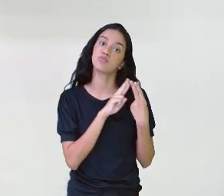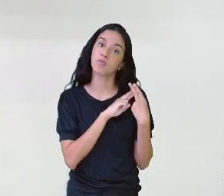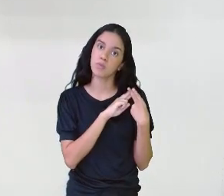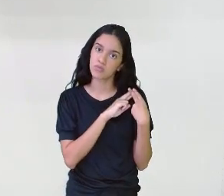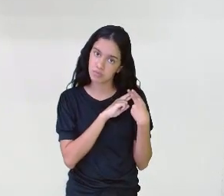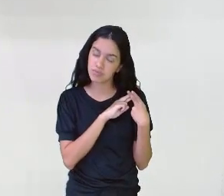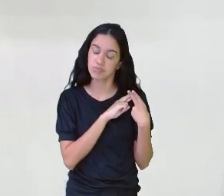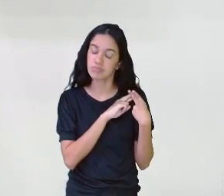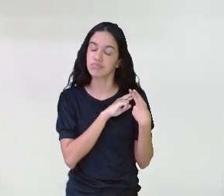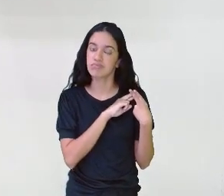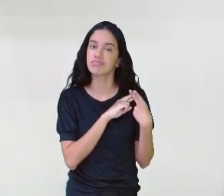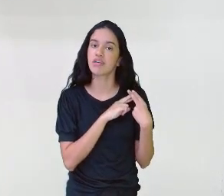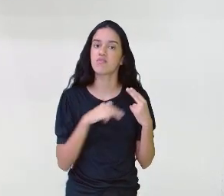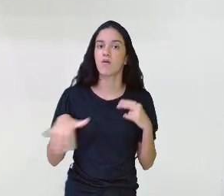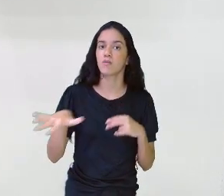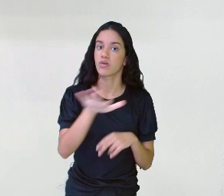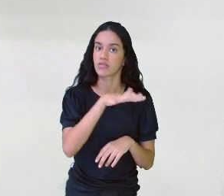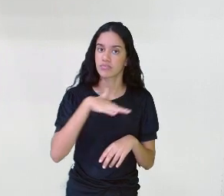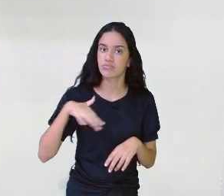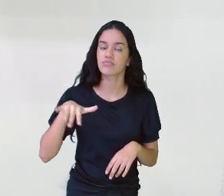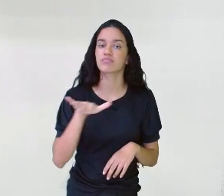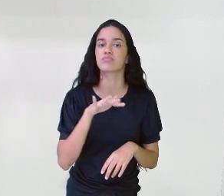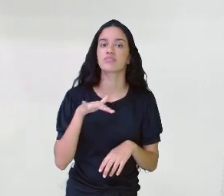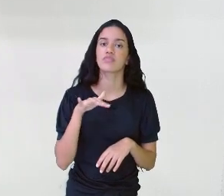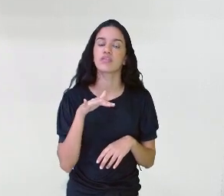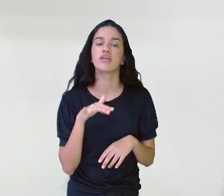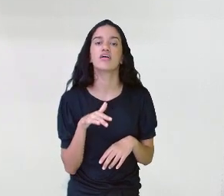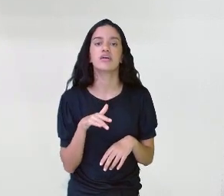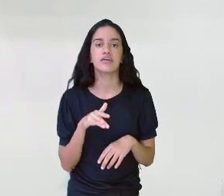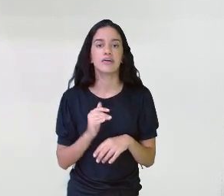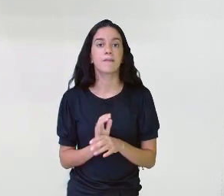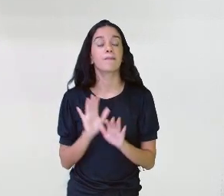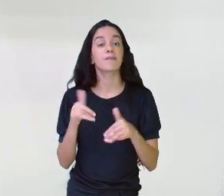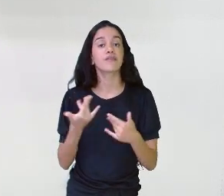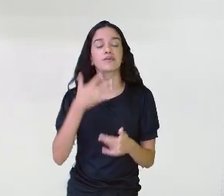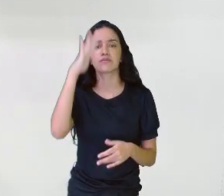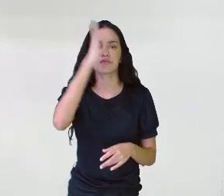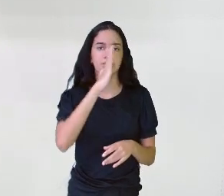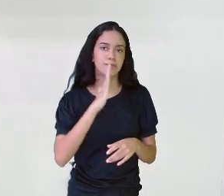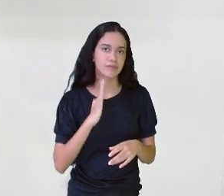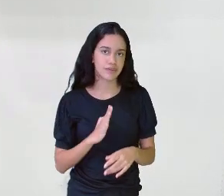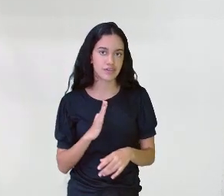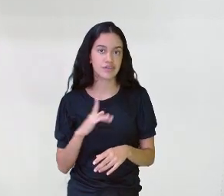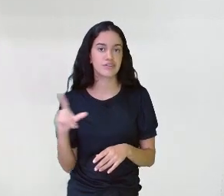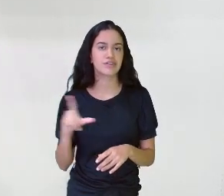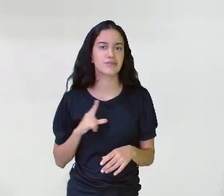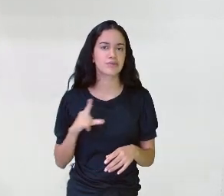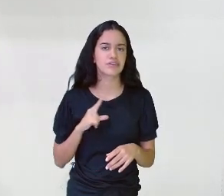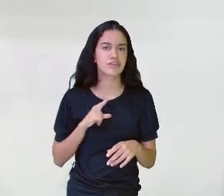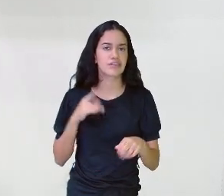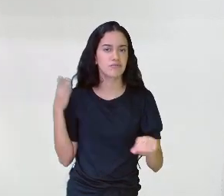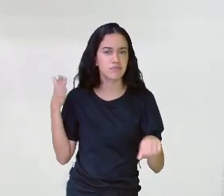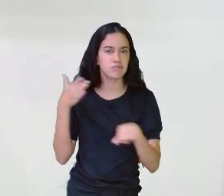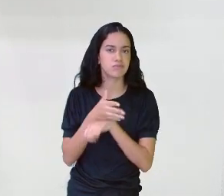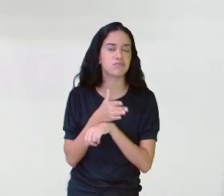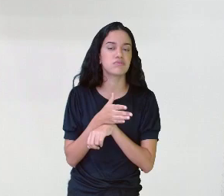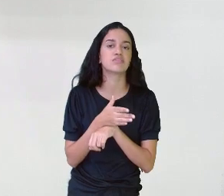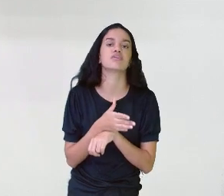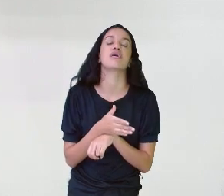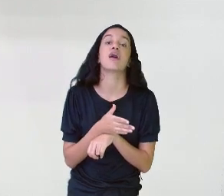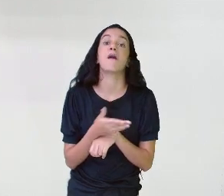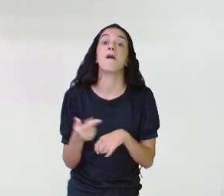tá? Desde a invasão, né, do Brasil, houve algumas divisões, mas